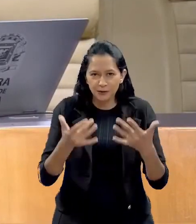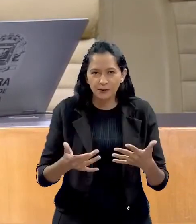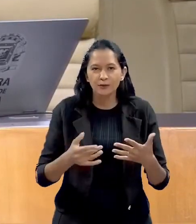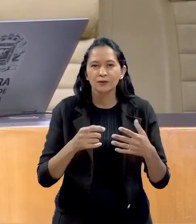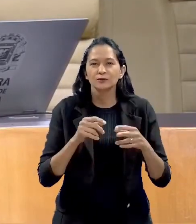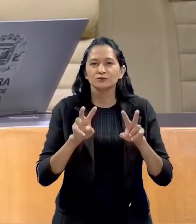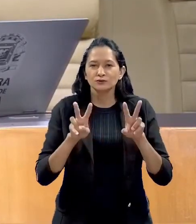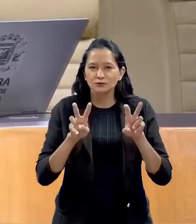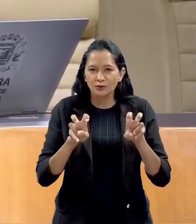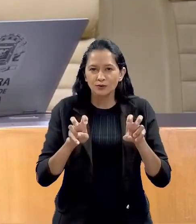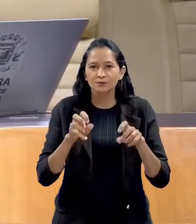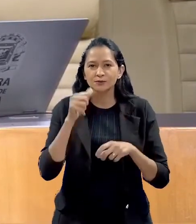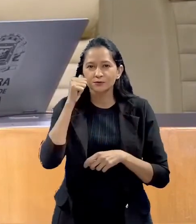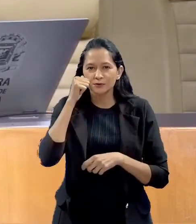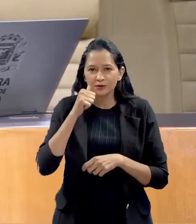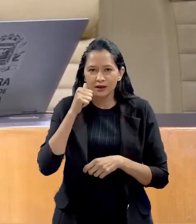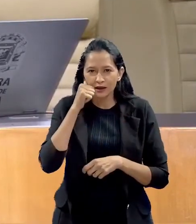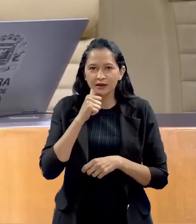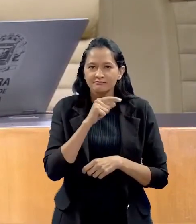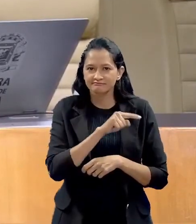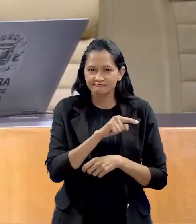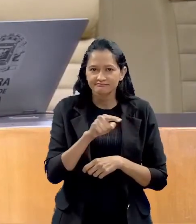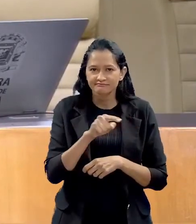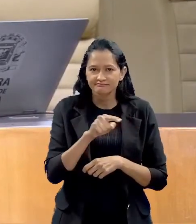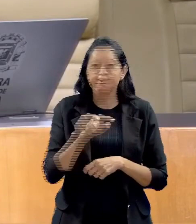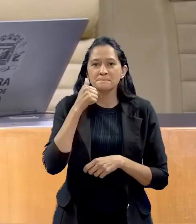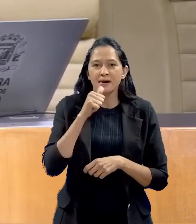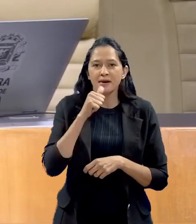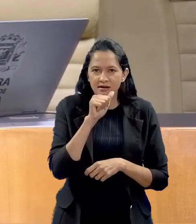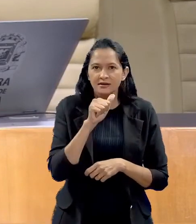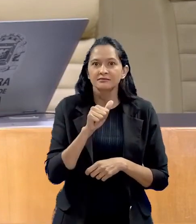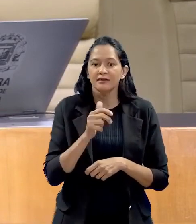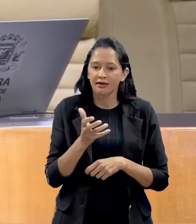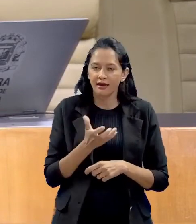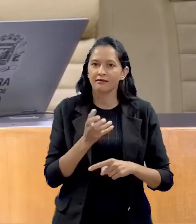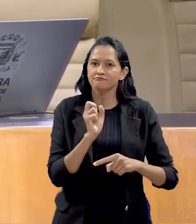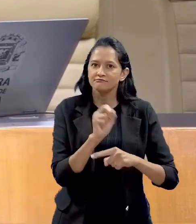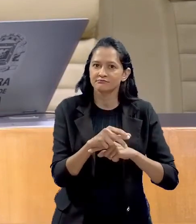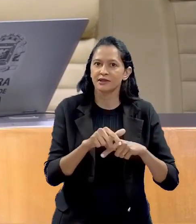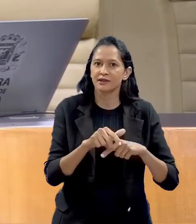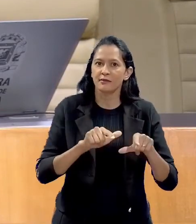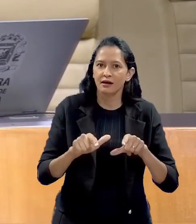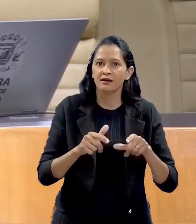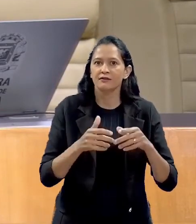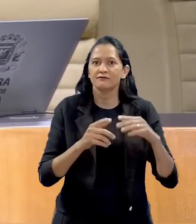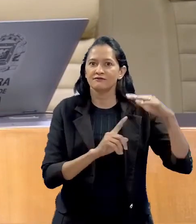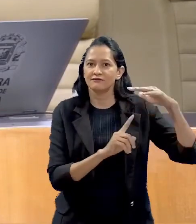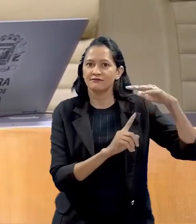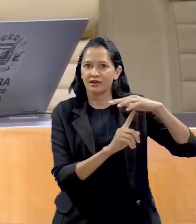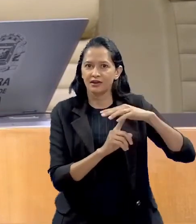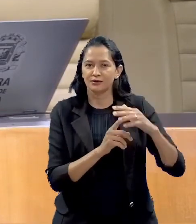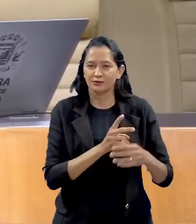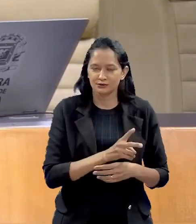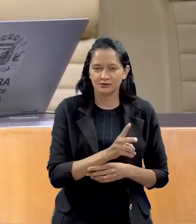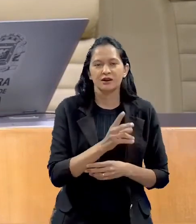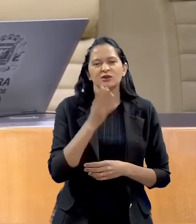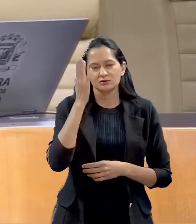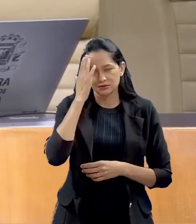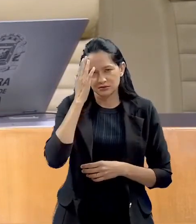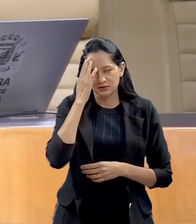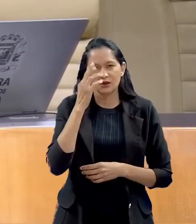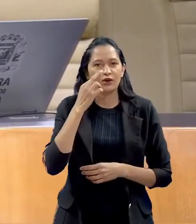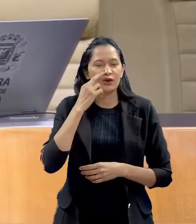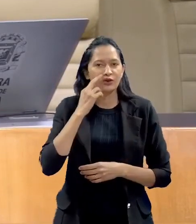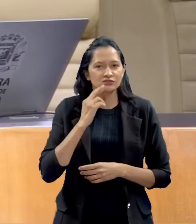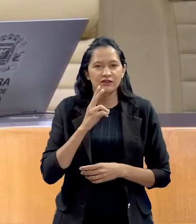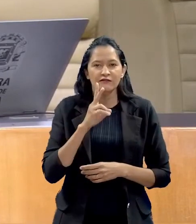trabalhar, eu tenho que realmente parabenizar. Com certeza, o nosso prefeito Rogério Cruz, checando a questão orçamentária,